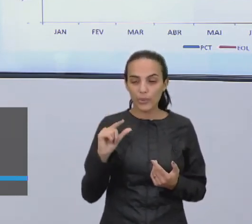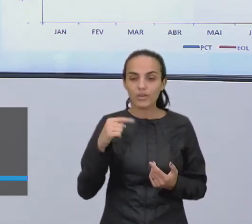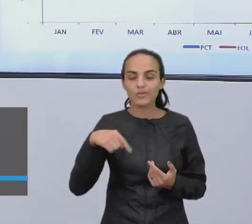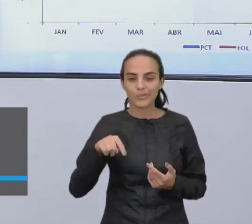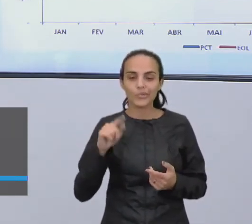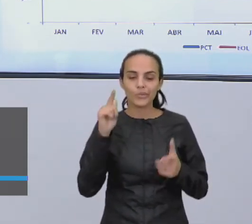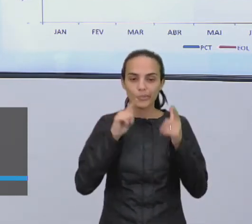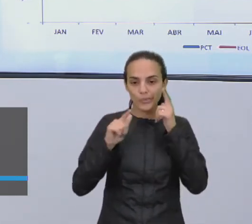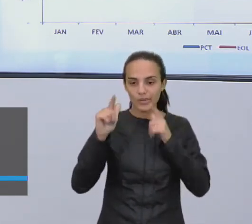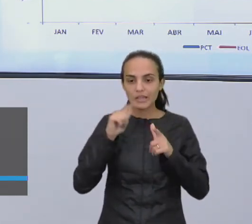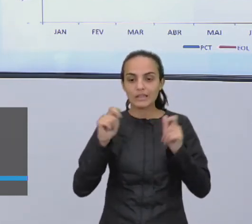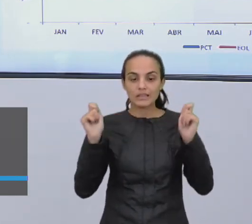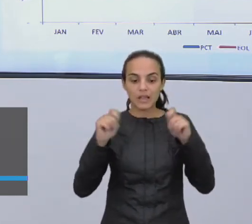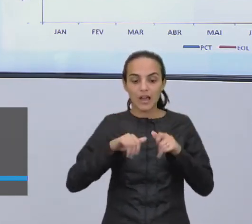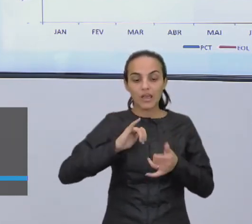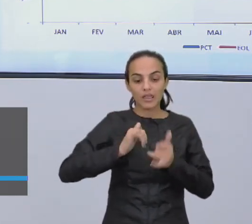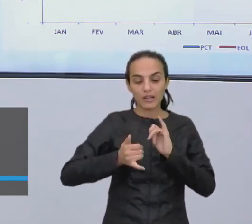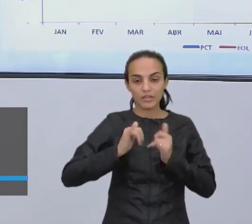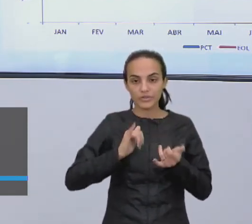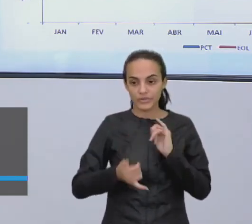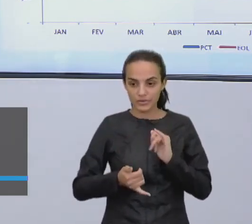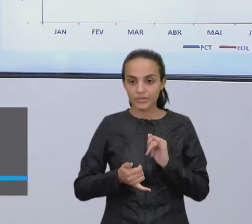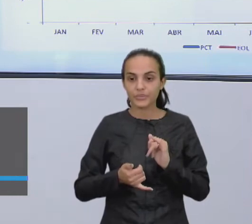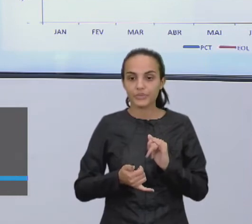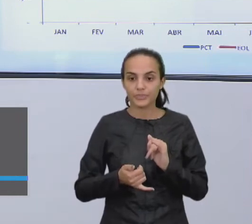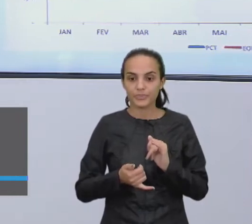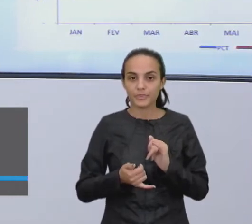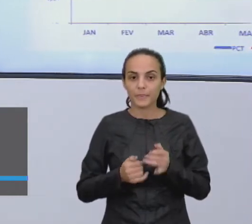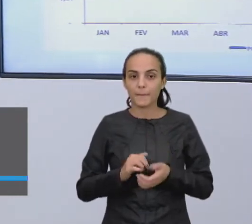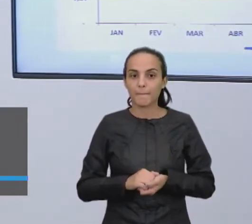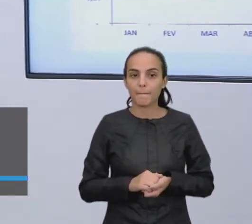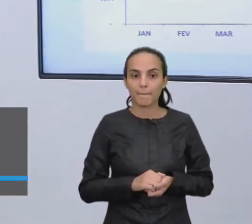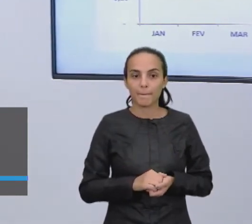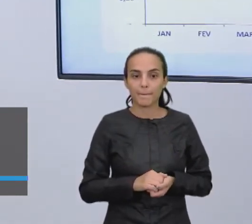gente consegue ter energia oriunda aí das